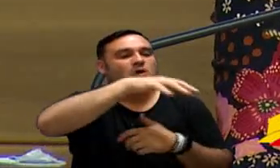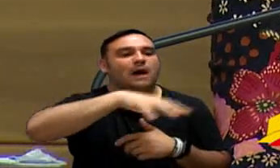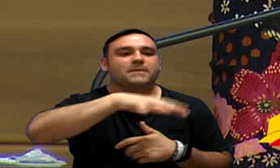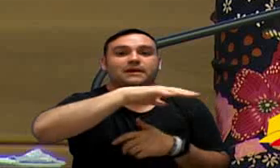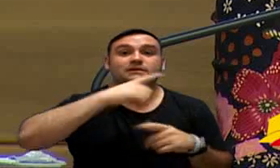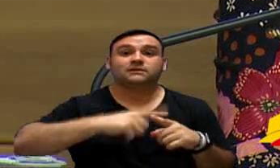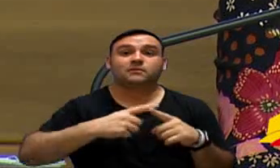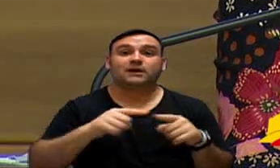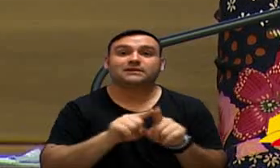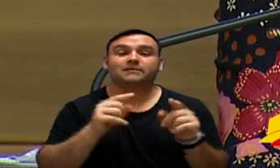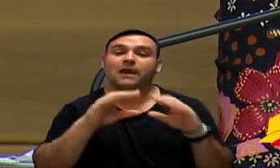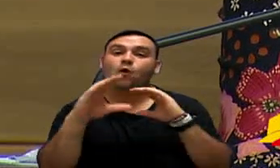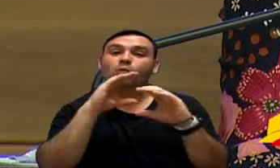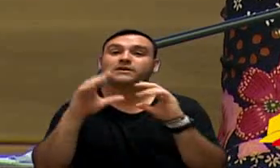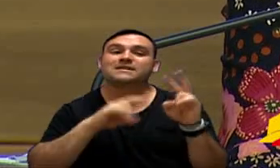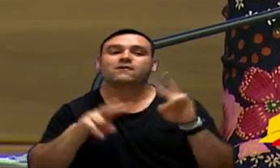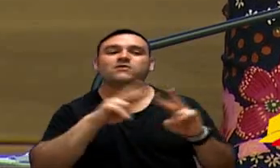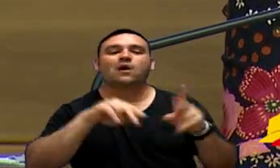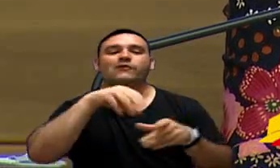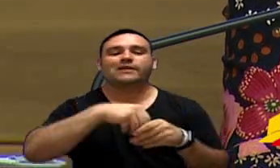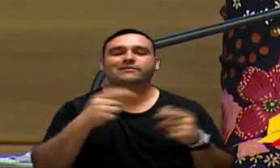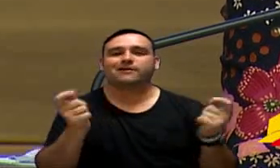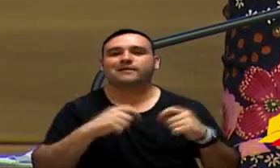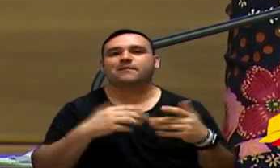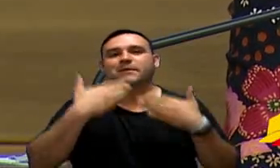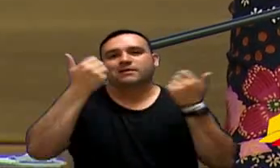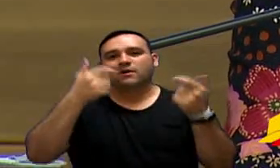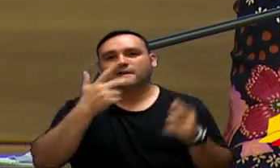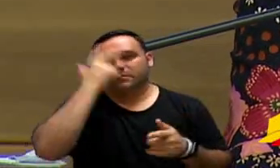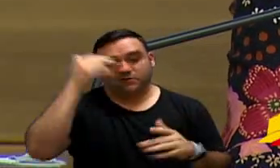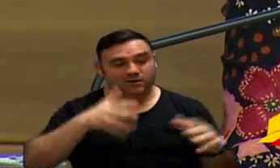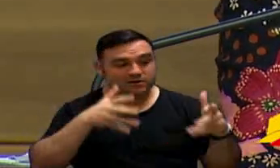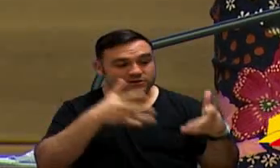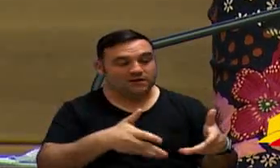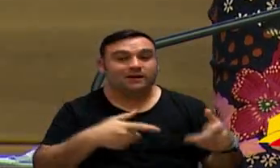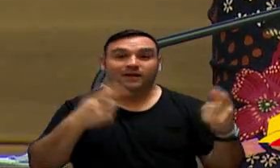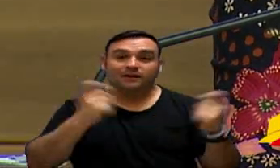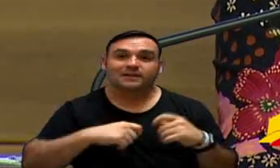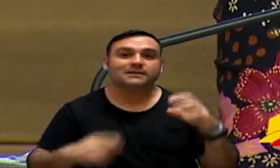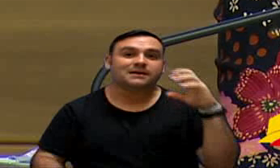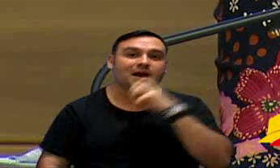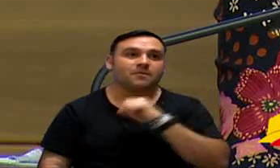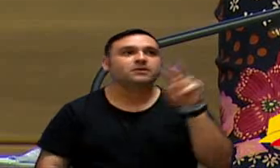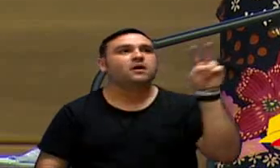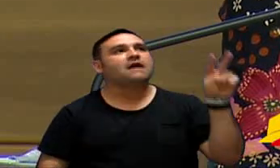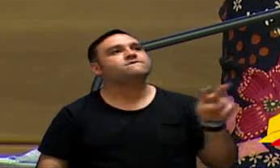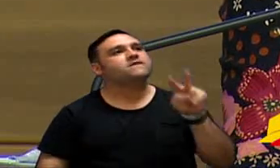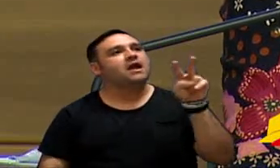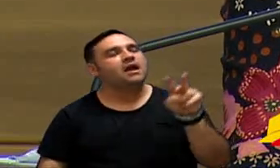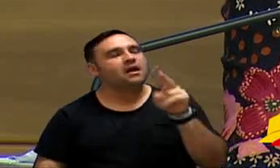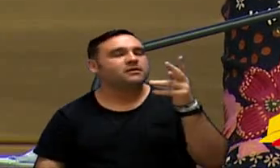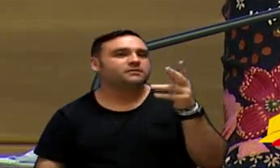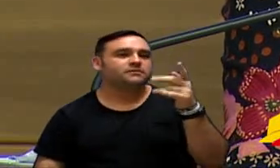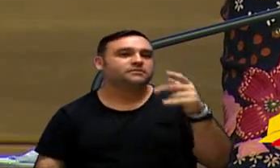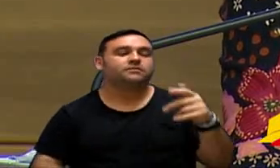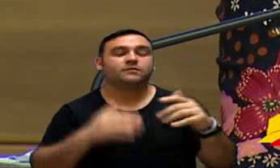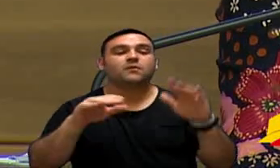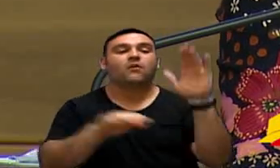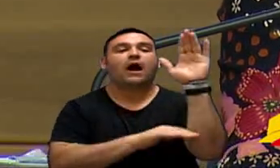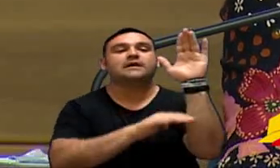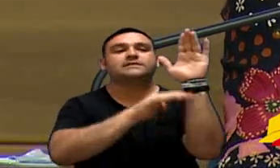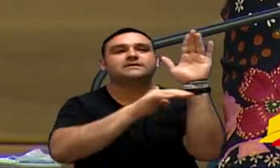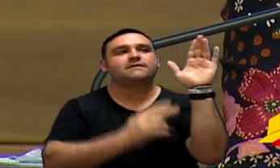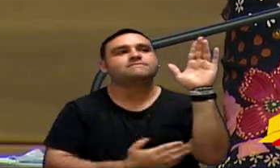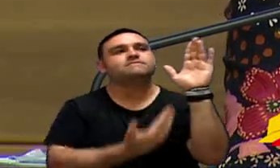de melhor comunicação interna. Então, o munícipe chega e ele consegue rapidamente ver... para que andar ele deve